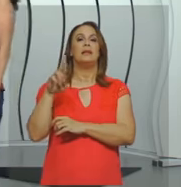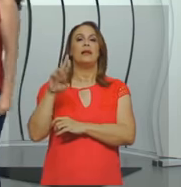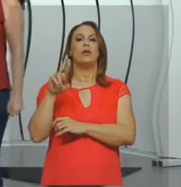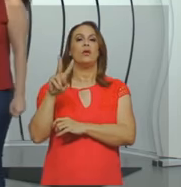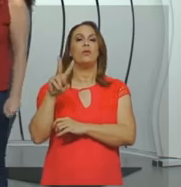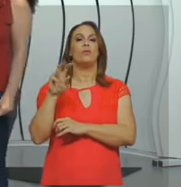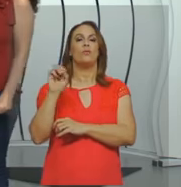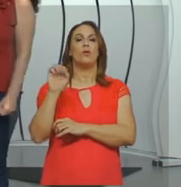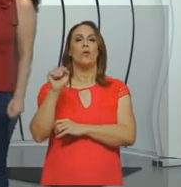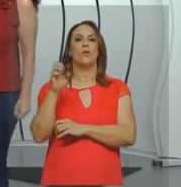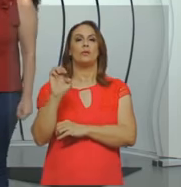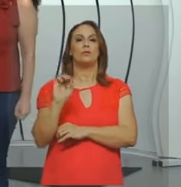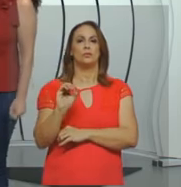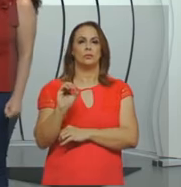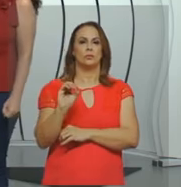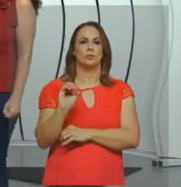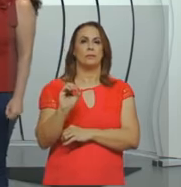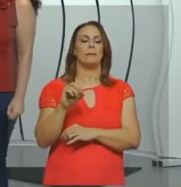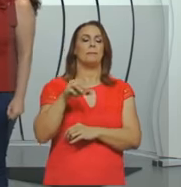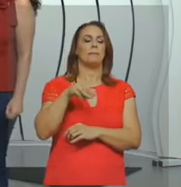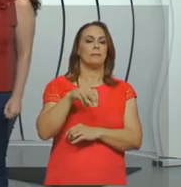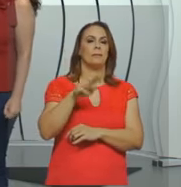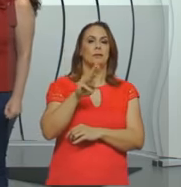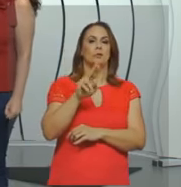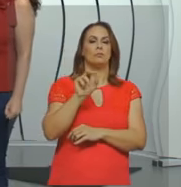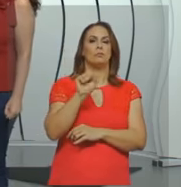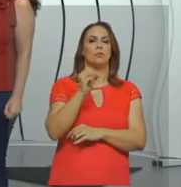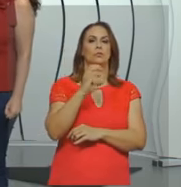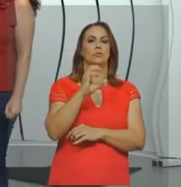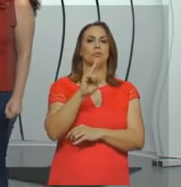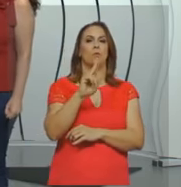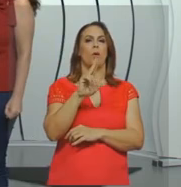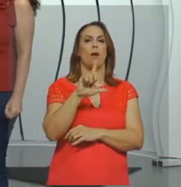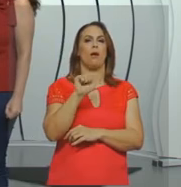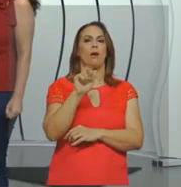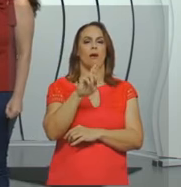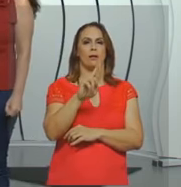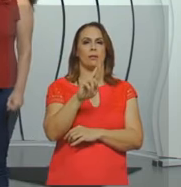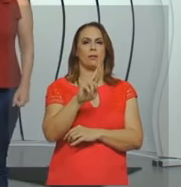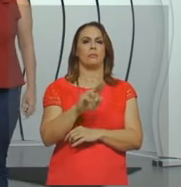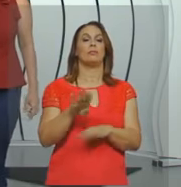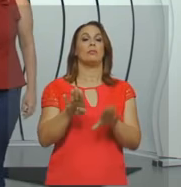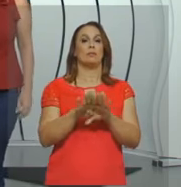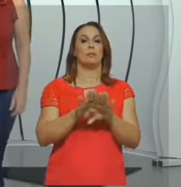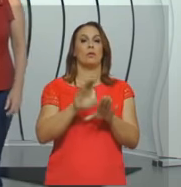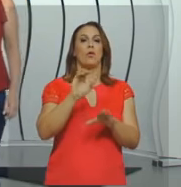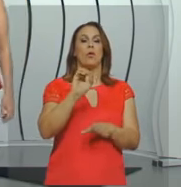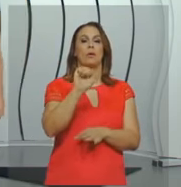esquelético, tá?